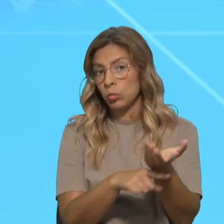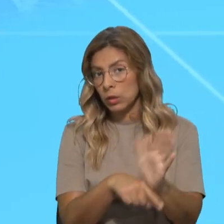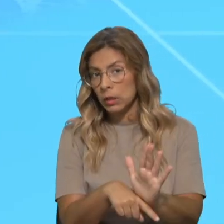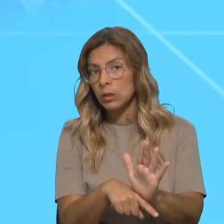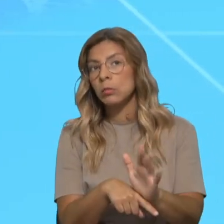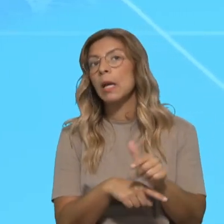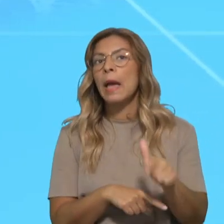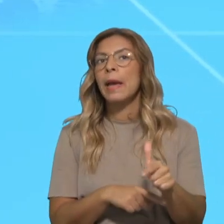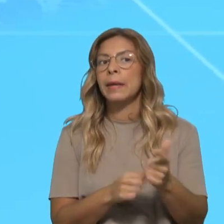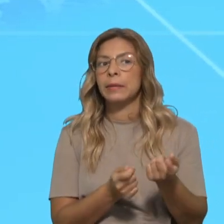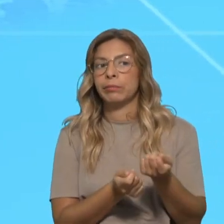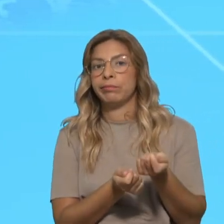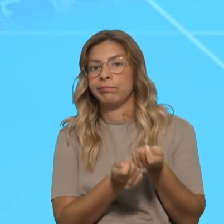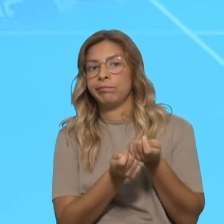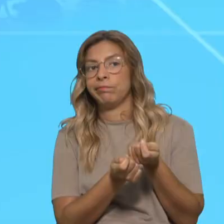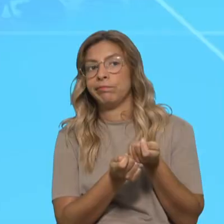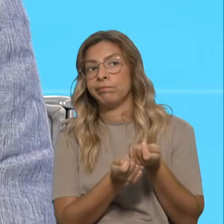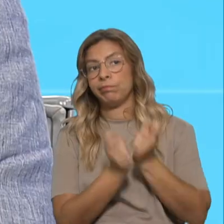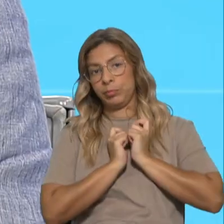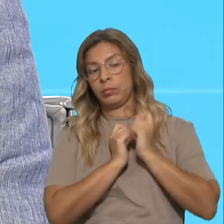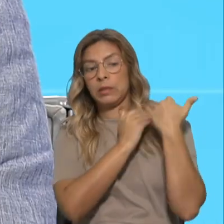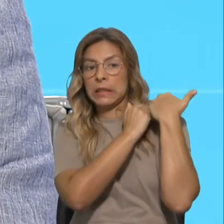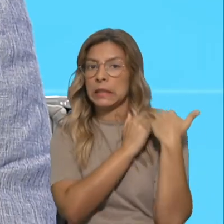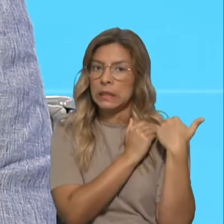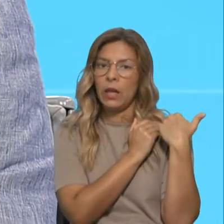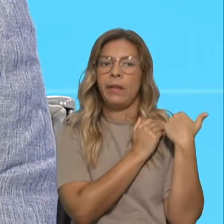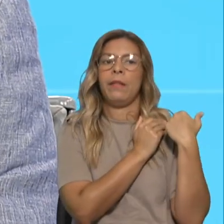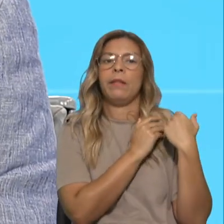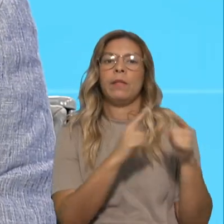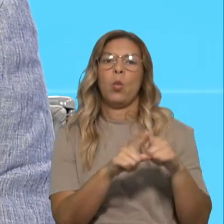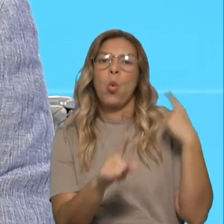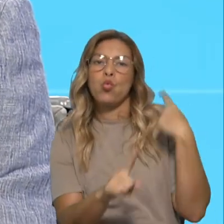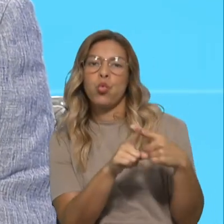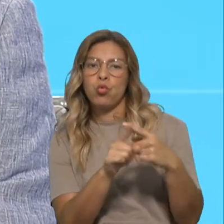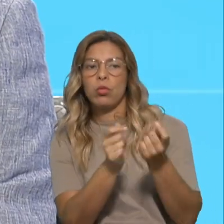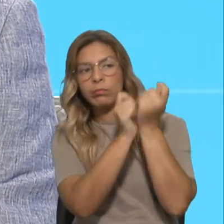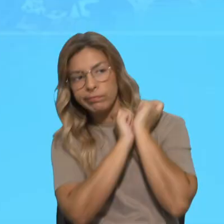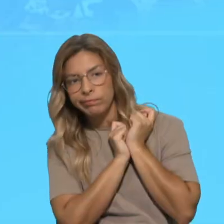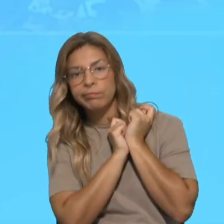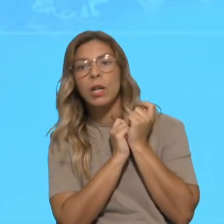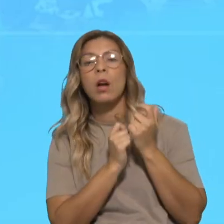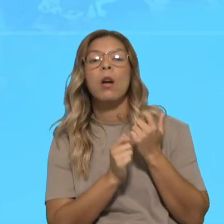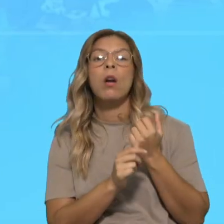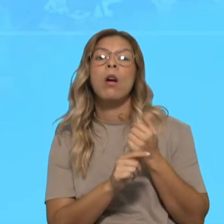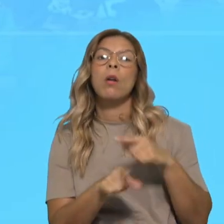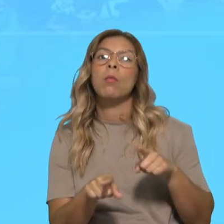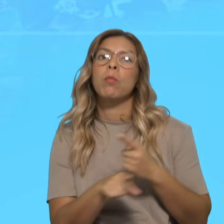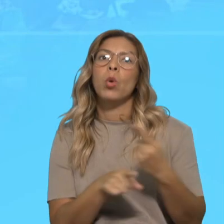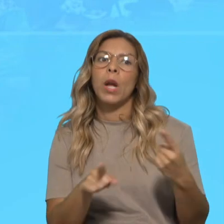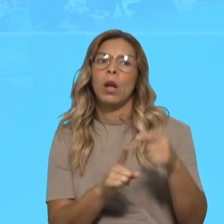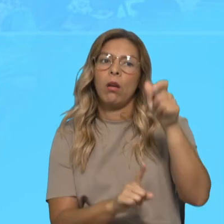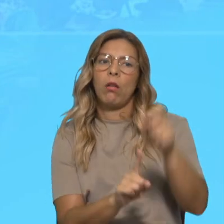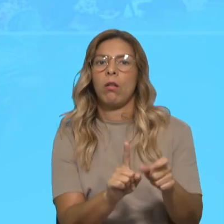pouco carregar a cruz todos os dias e seguir. Sim. Porque, ao fim e ao cabo, está-se numa posição